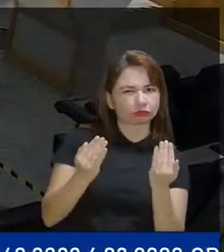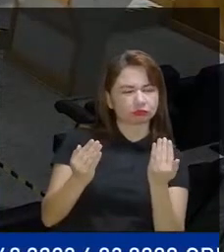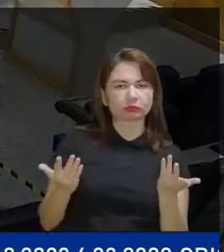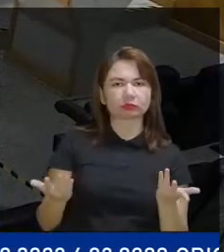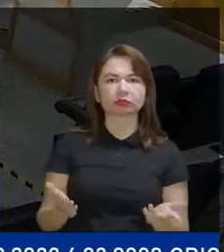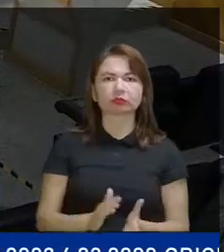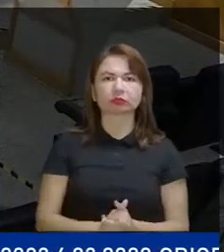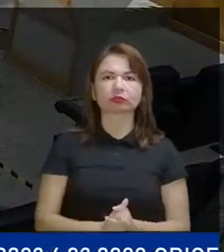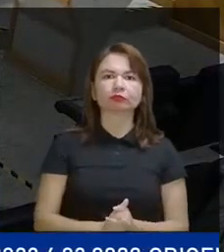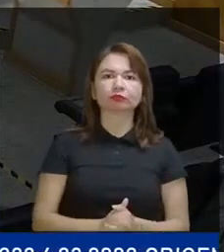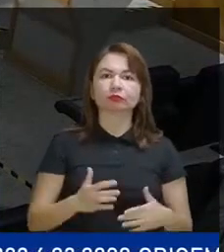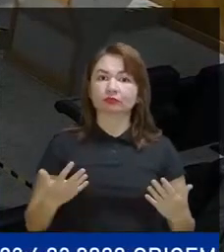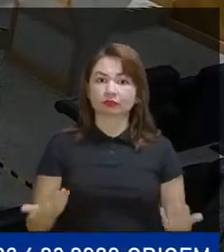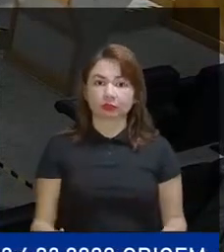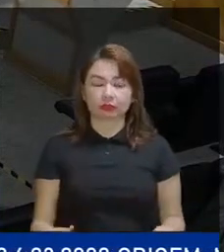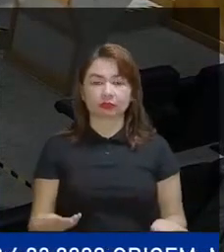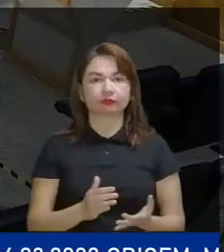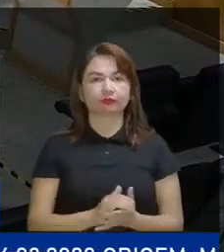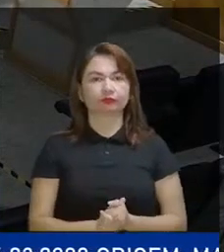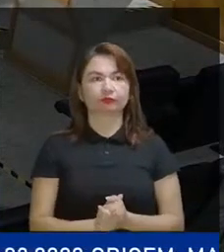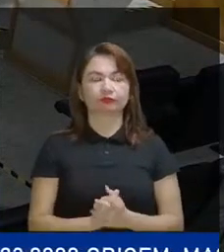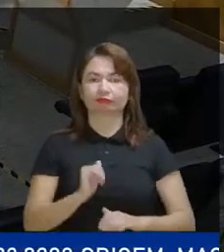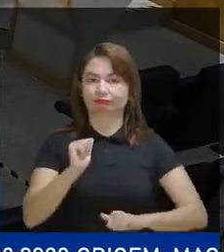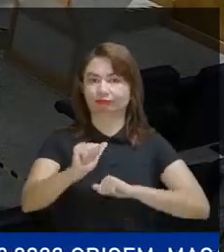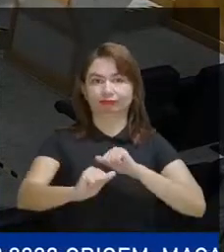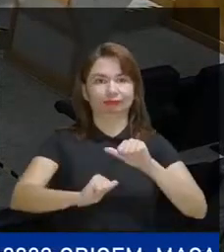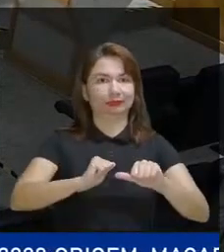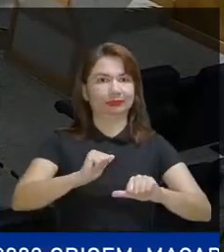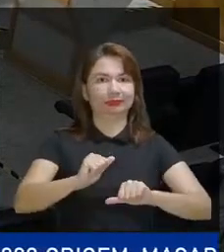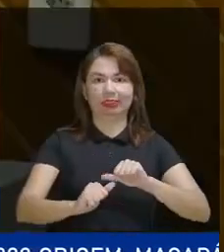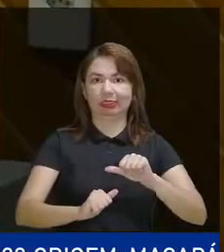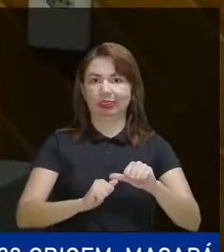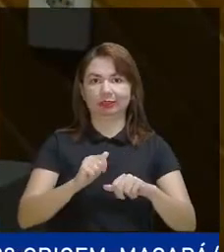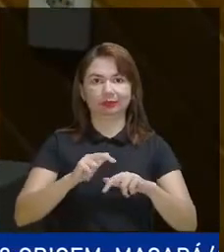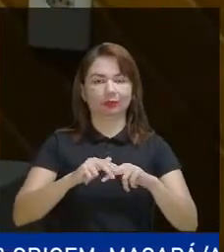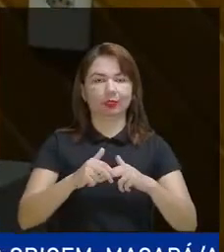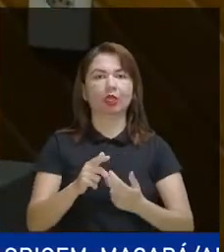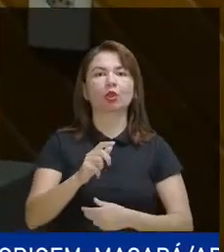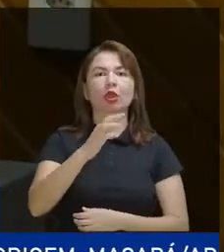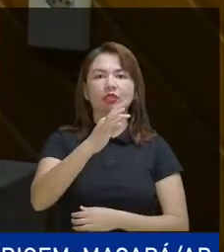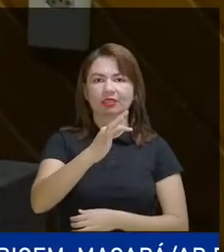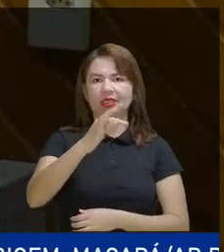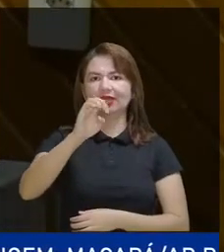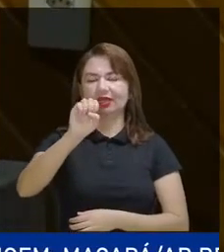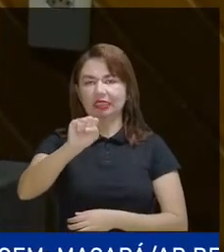E decisão essa que também não foi alterada pelo TSE.